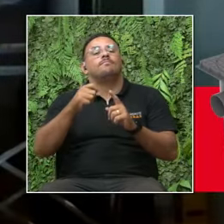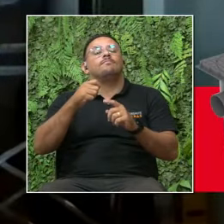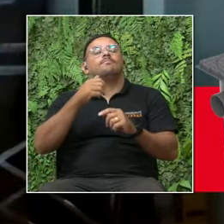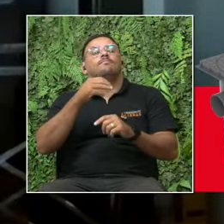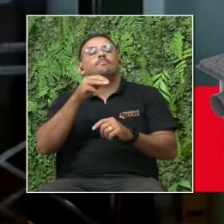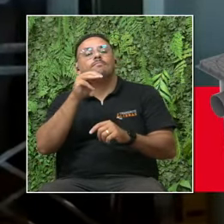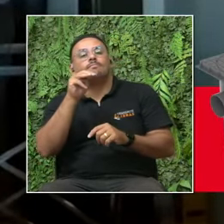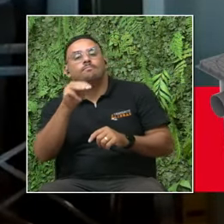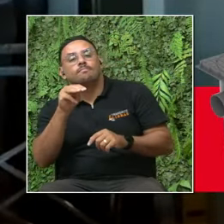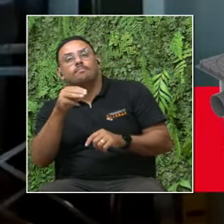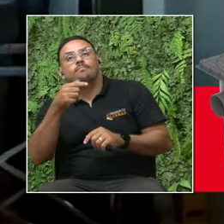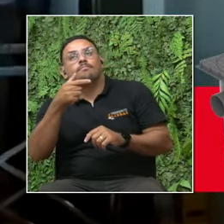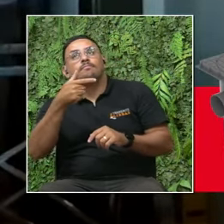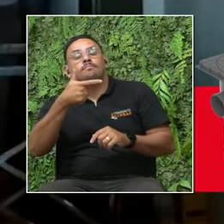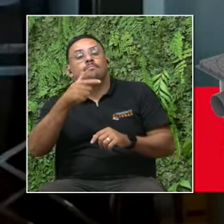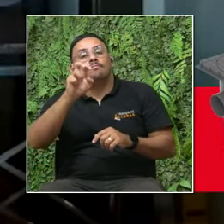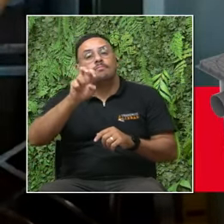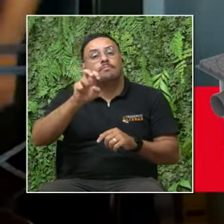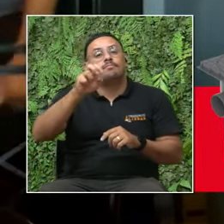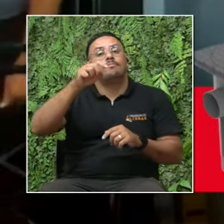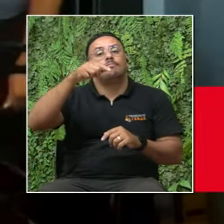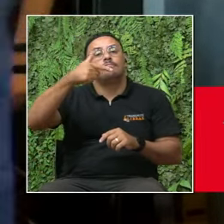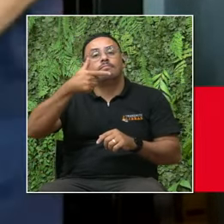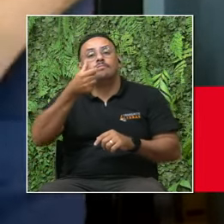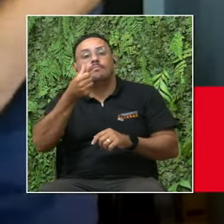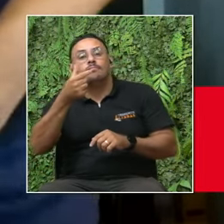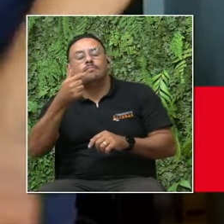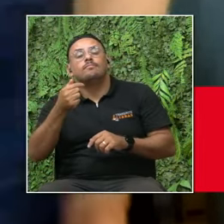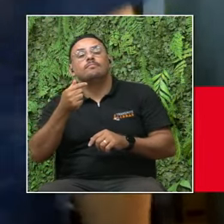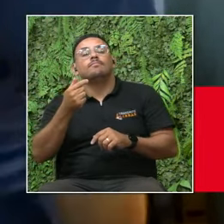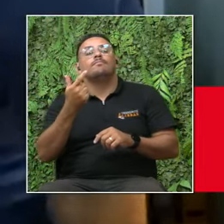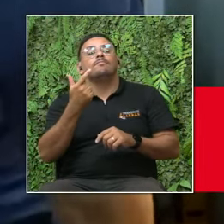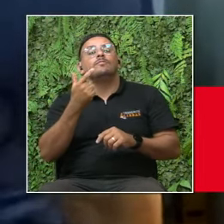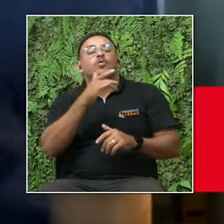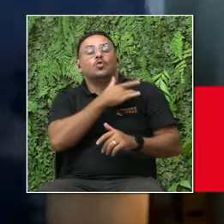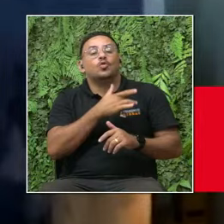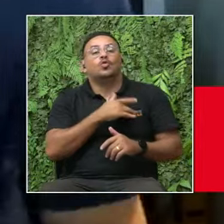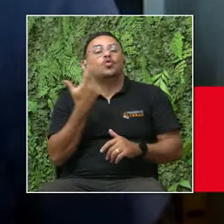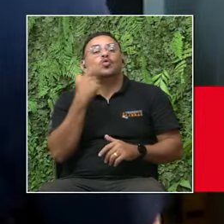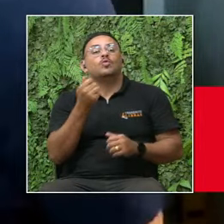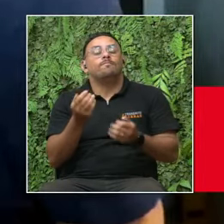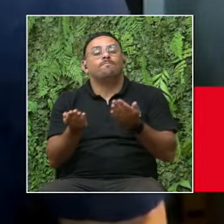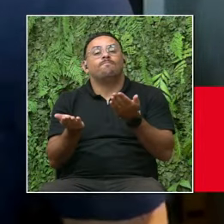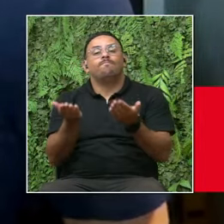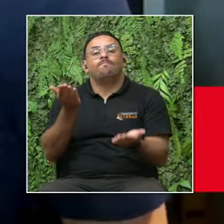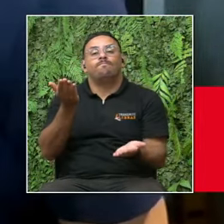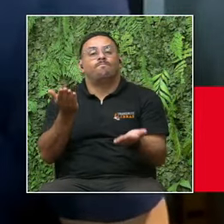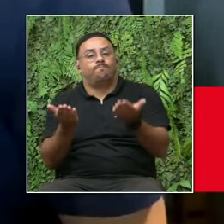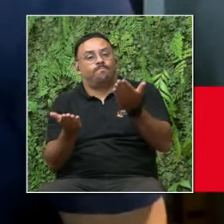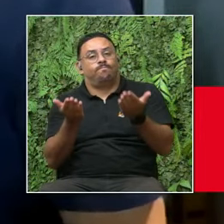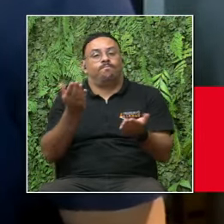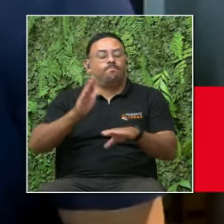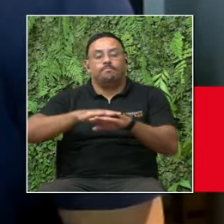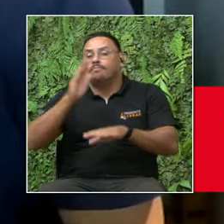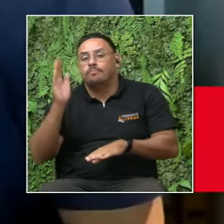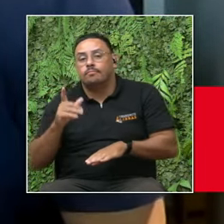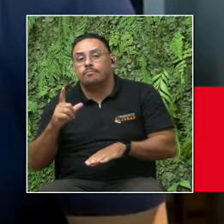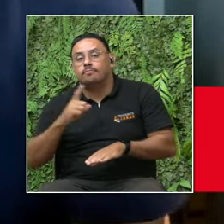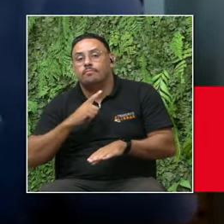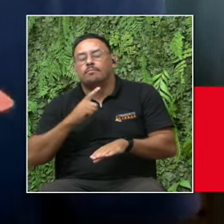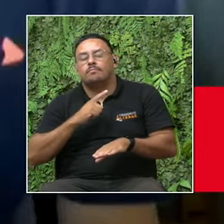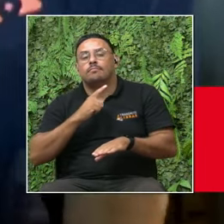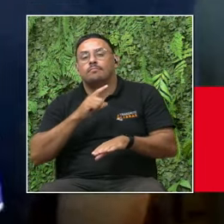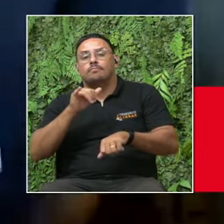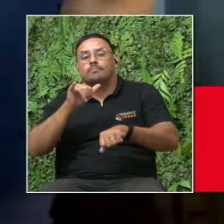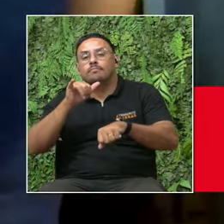25 26 27 o Cruzeiro conseguiu equilibrar um pouco mais as ações teve uma falta